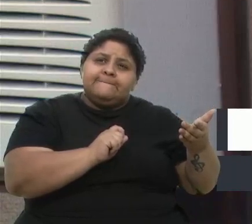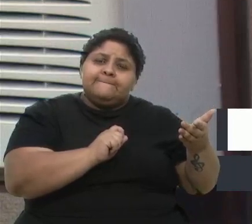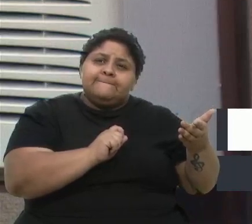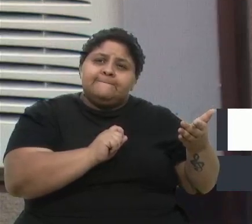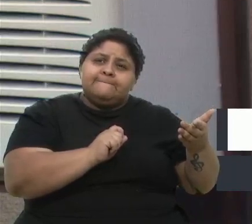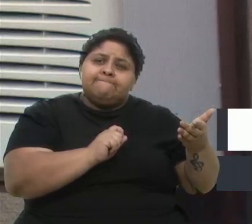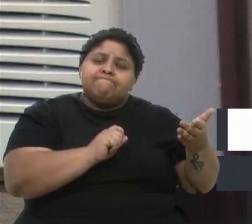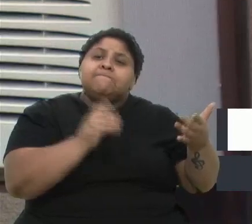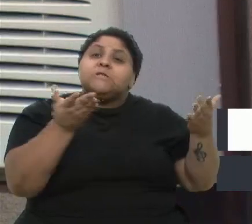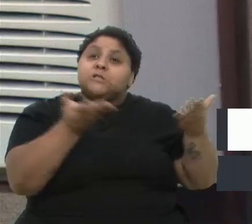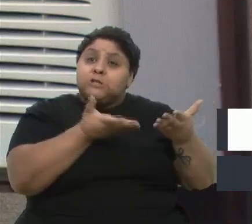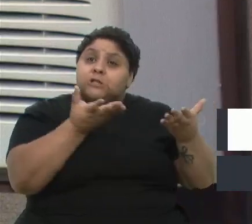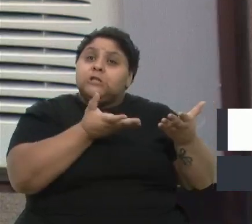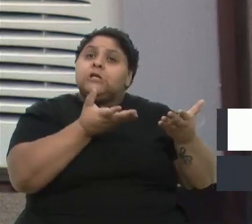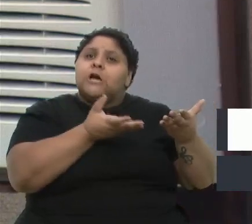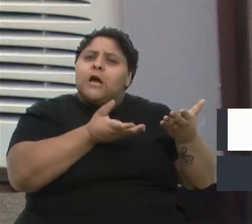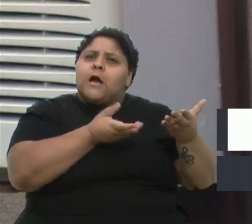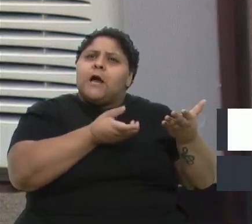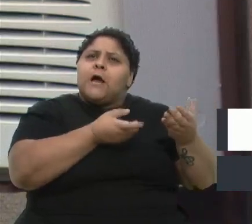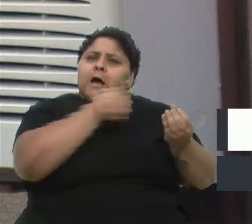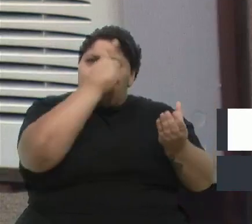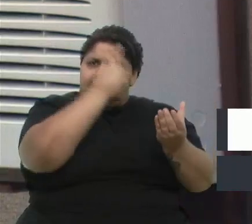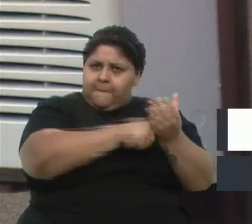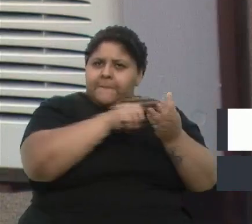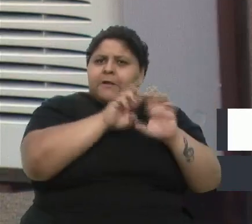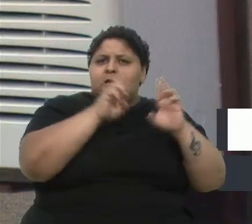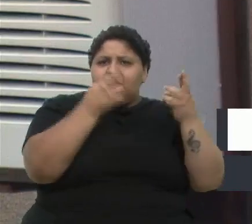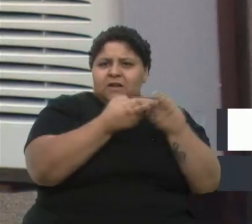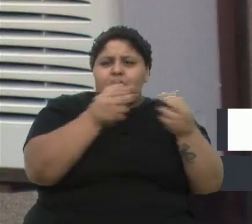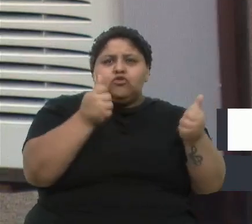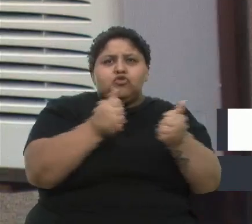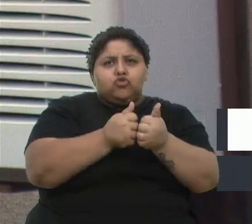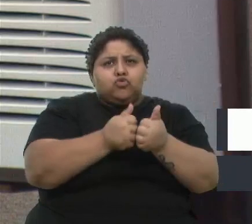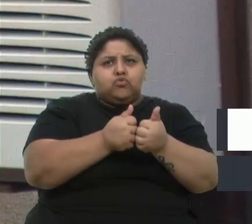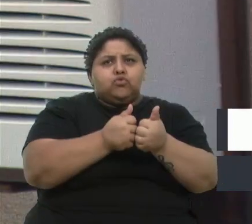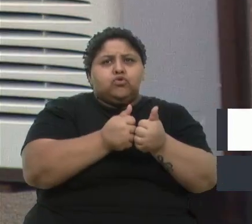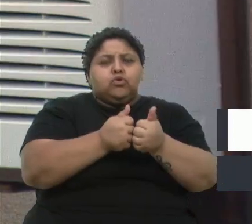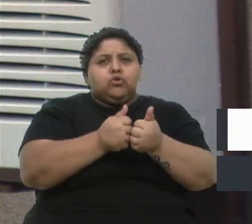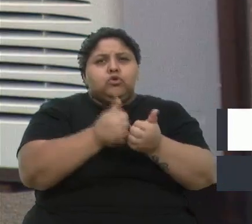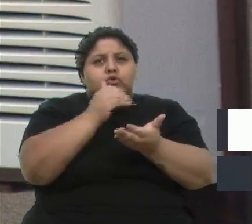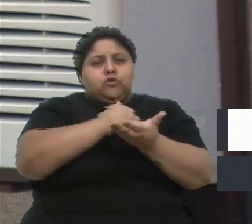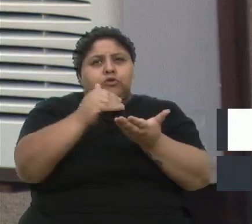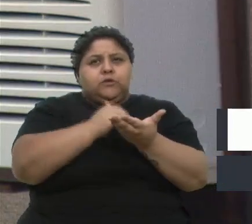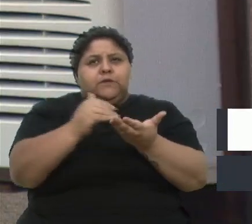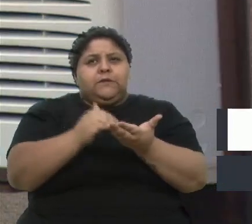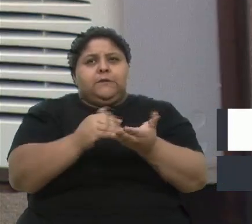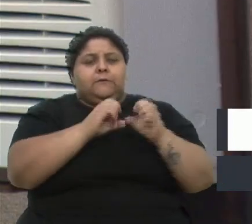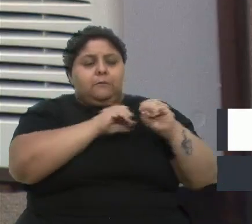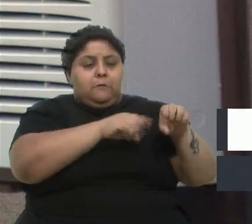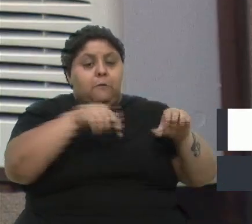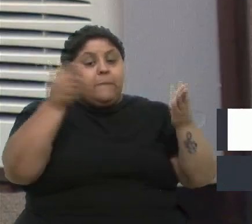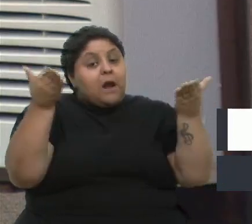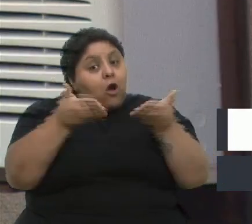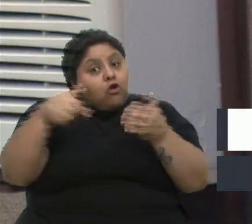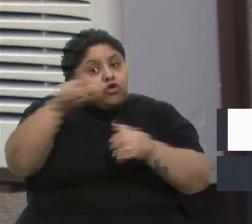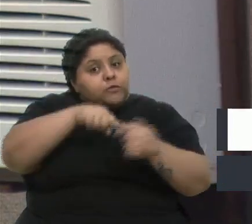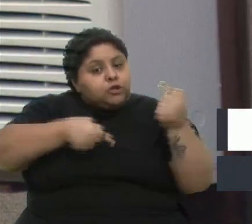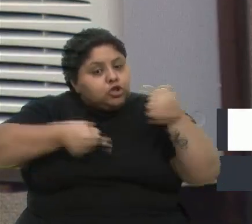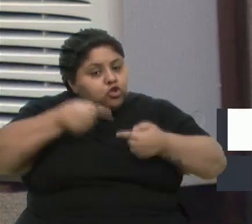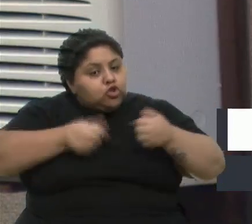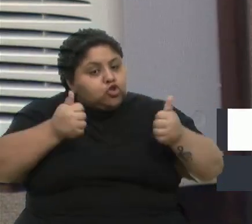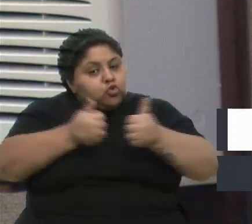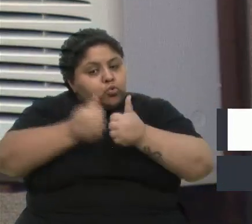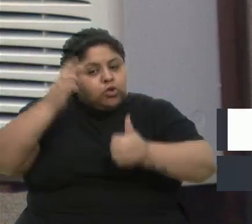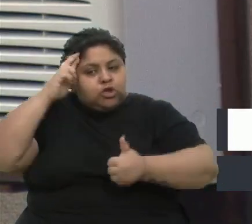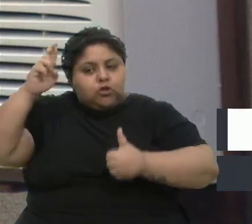já foi marcada, inclusive, uma reunião com o secretário da Educação para hoje, para justamente a gente debater essa questão com a diretoria da